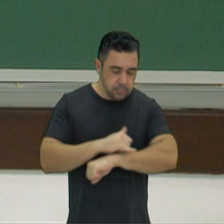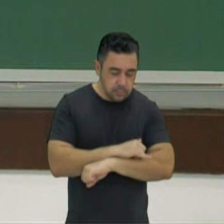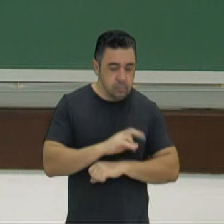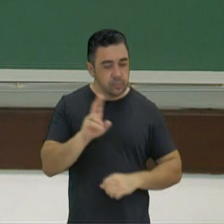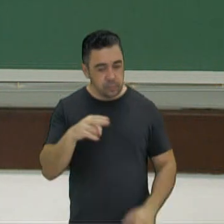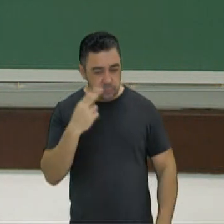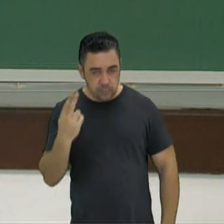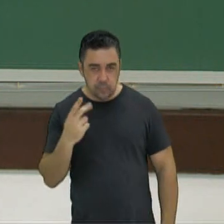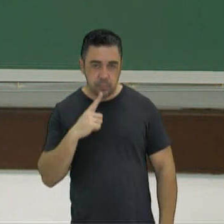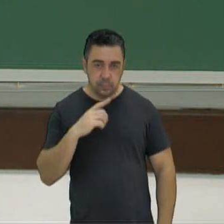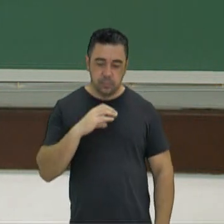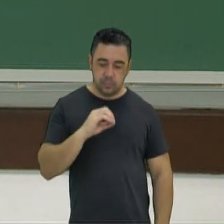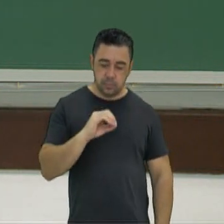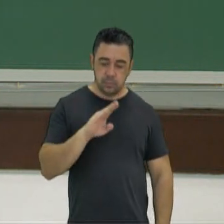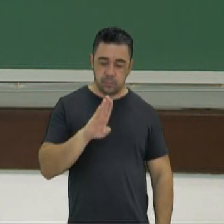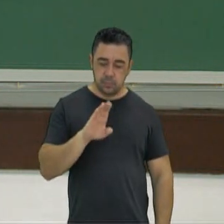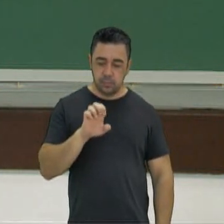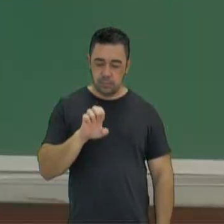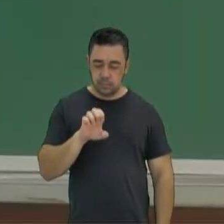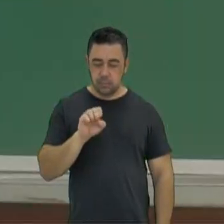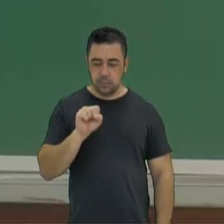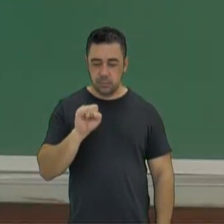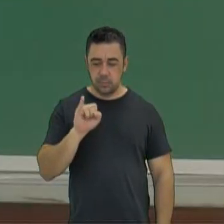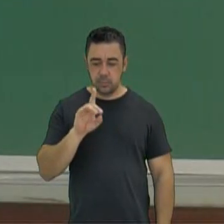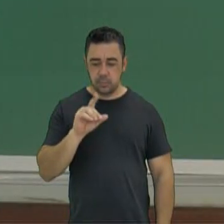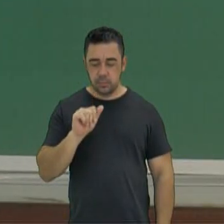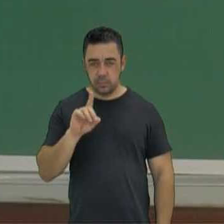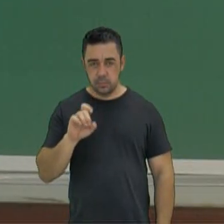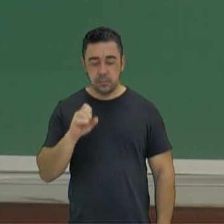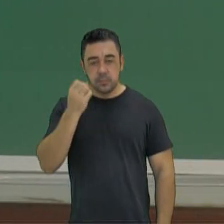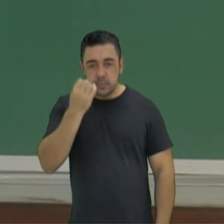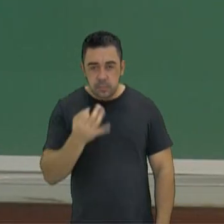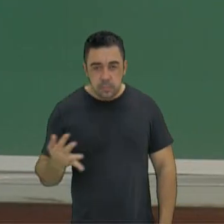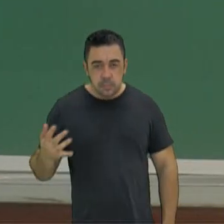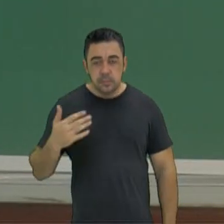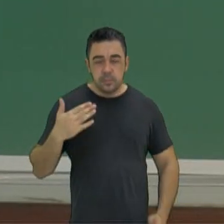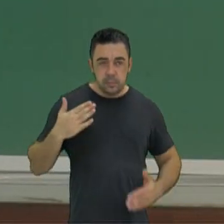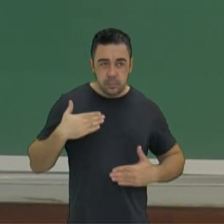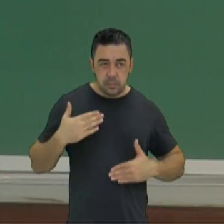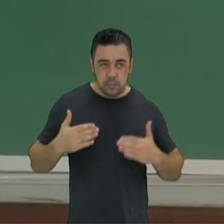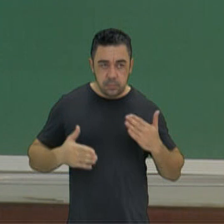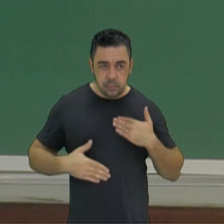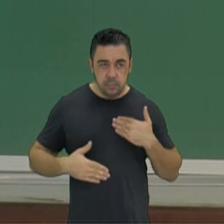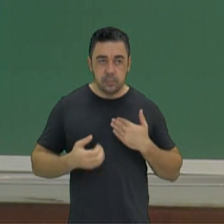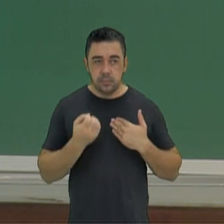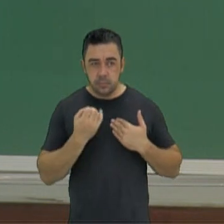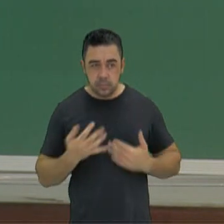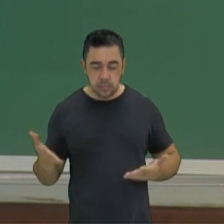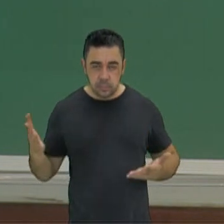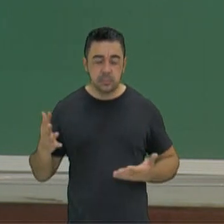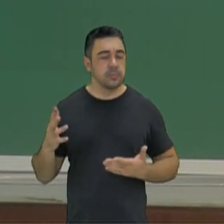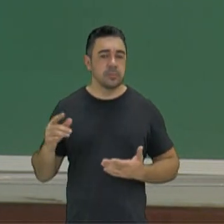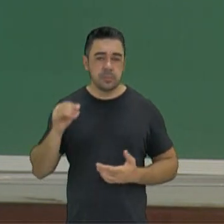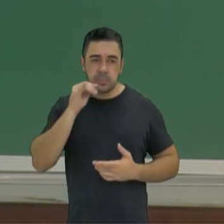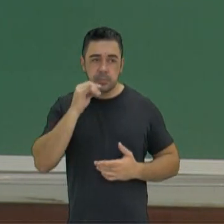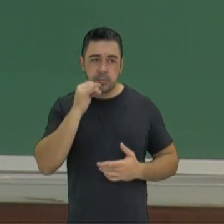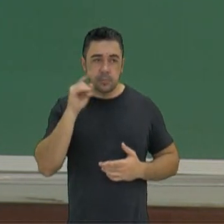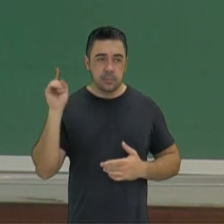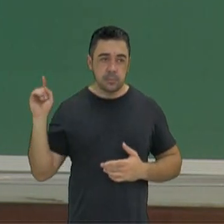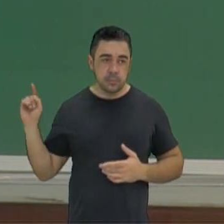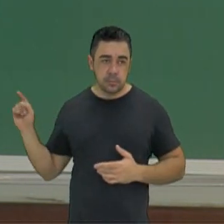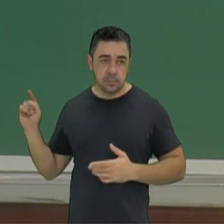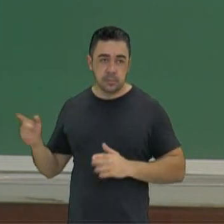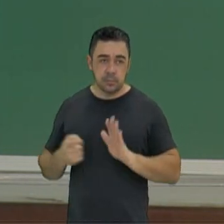ou obesidade. Então, um deles é o índice de massa corporal ou corpórea, como nós já tratamos também. Então, quando a pessoa